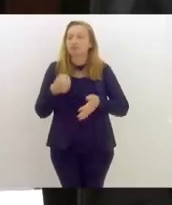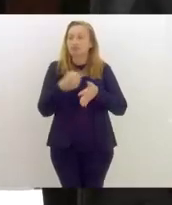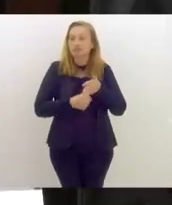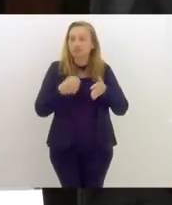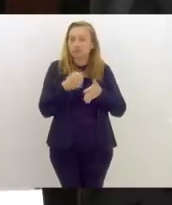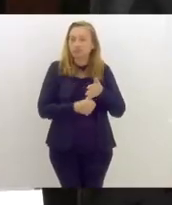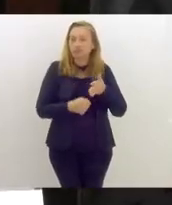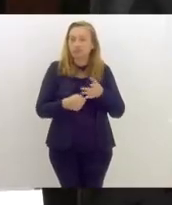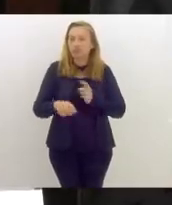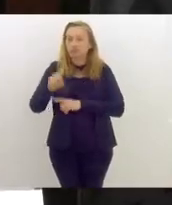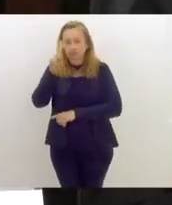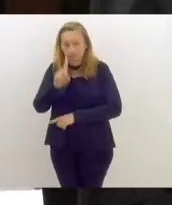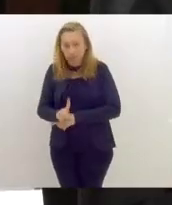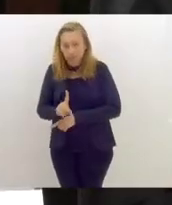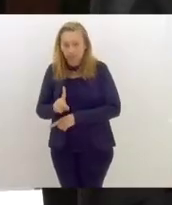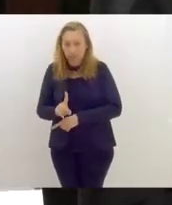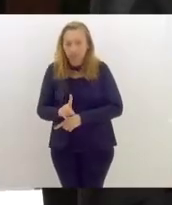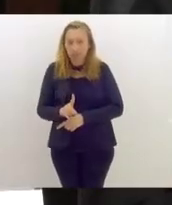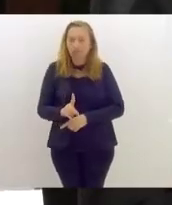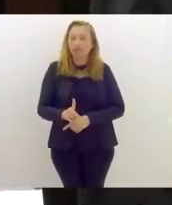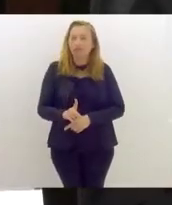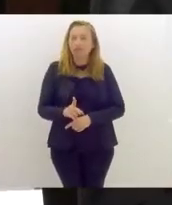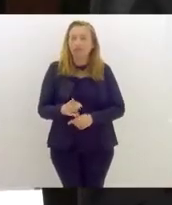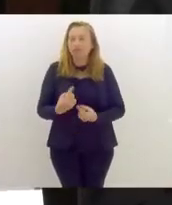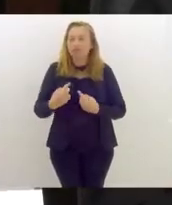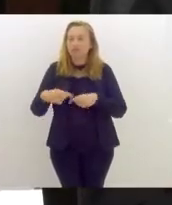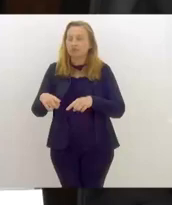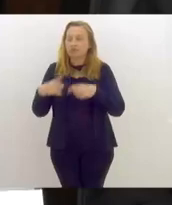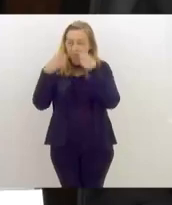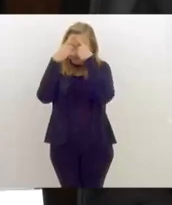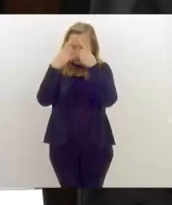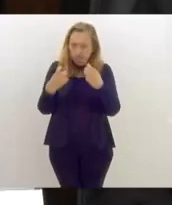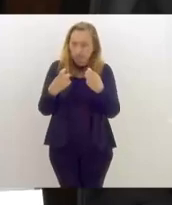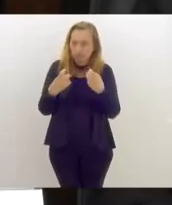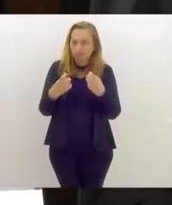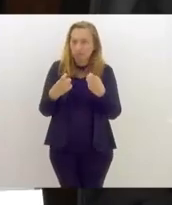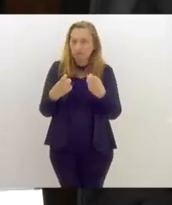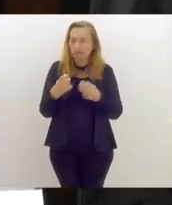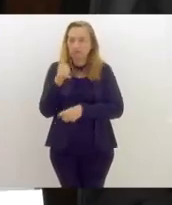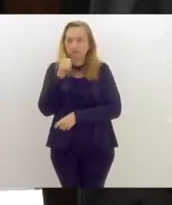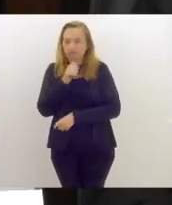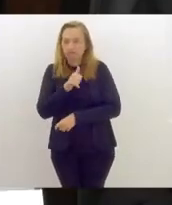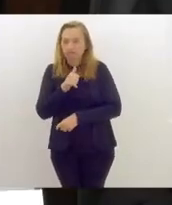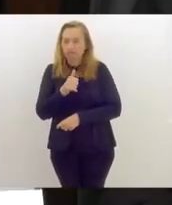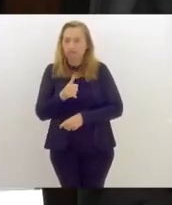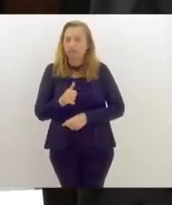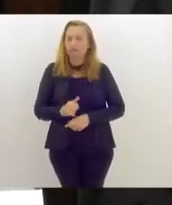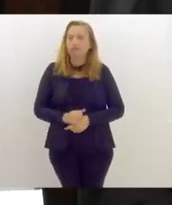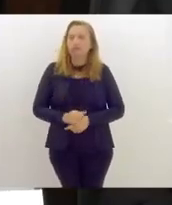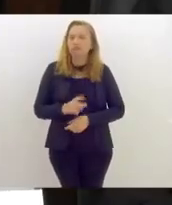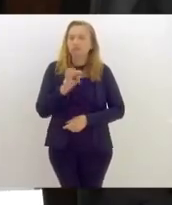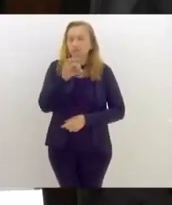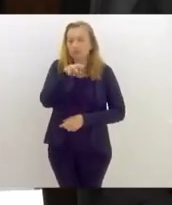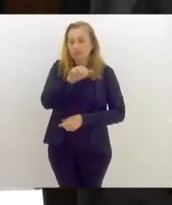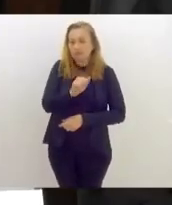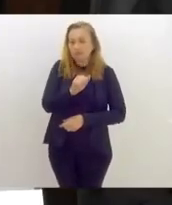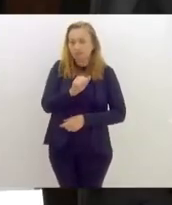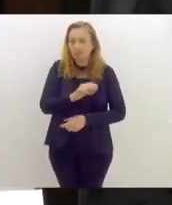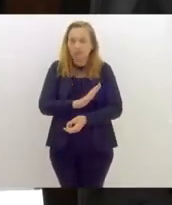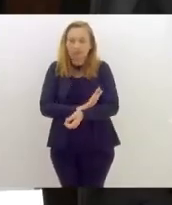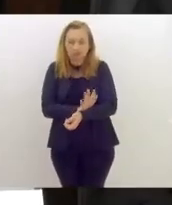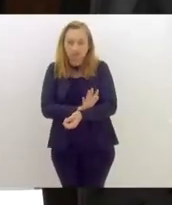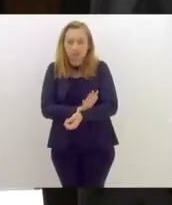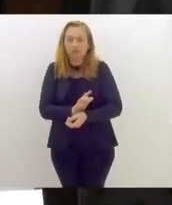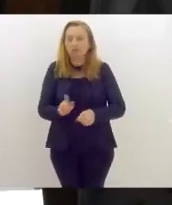pela Conquista dos direitos seja do enfrentamento a violência contra mulher da garantia das cotas raciais né